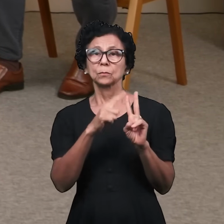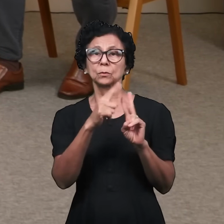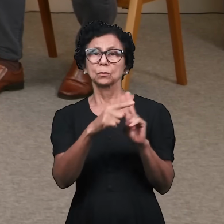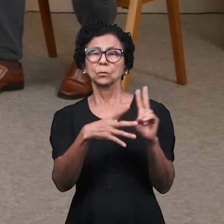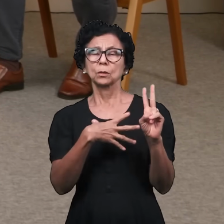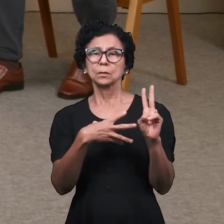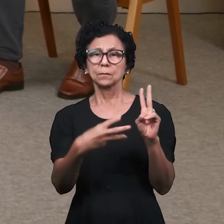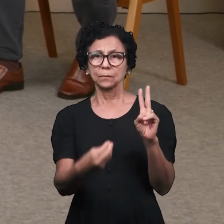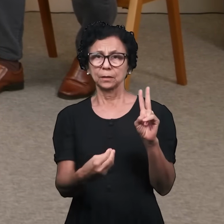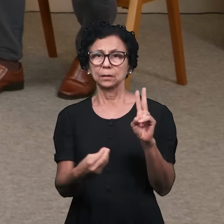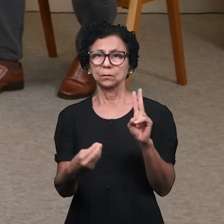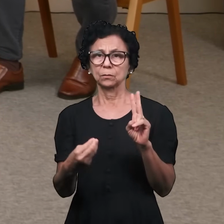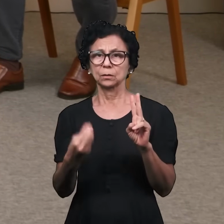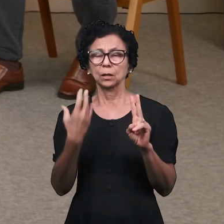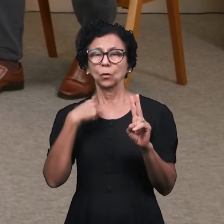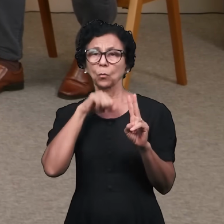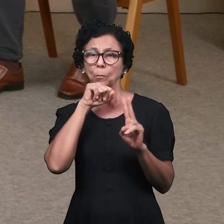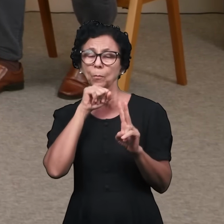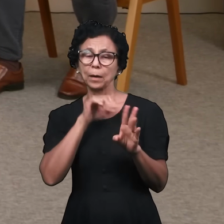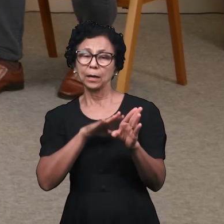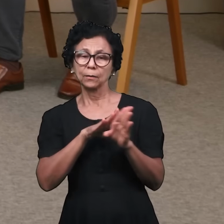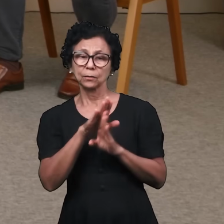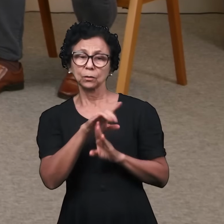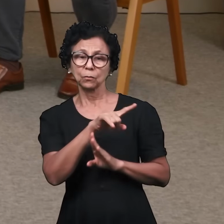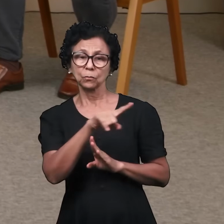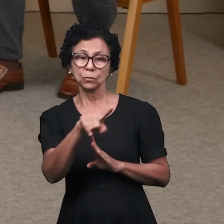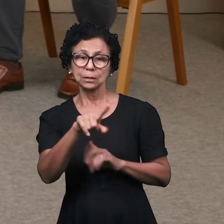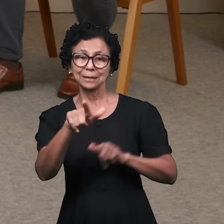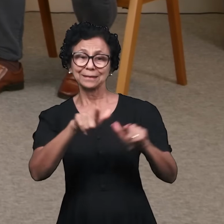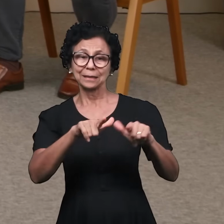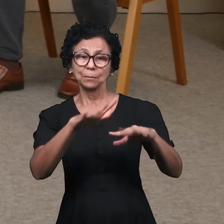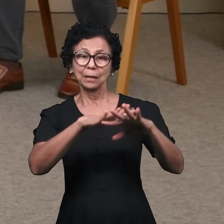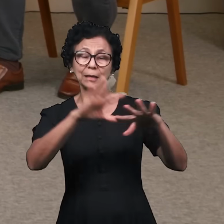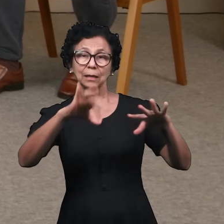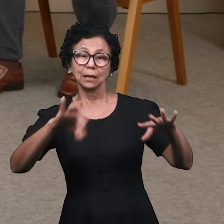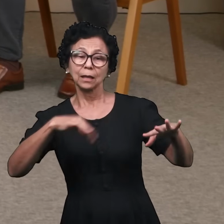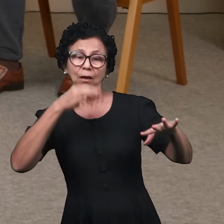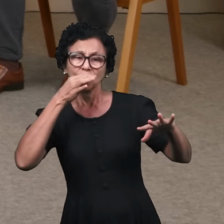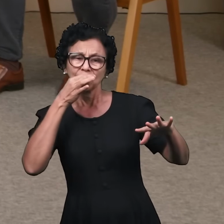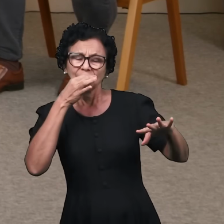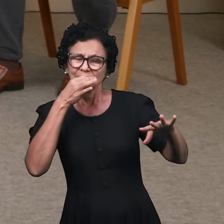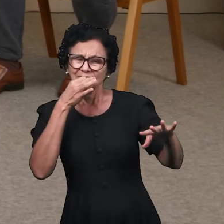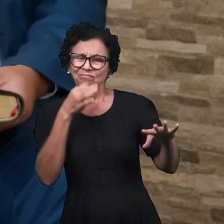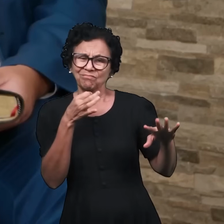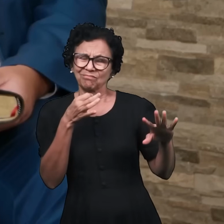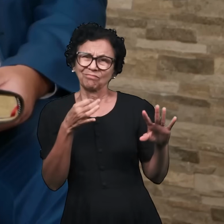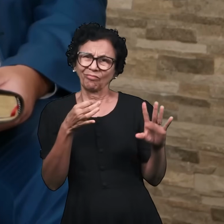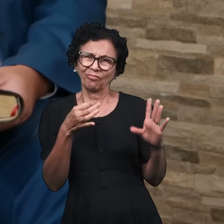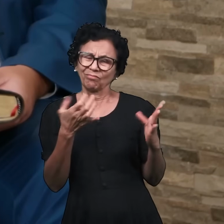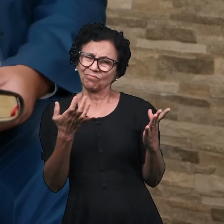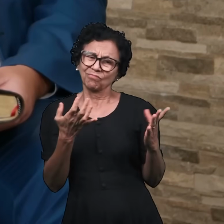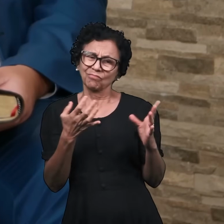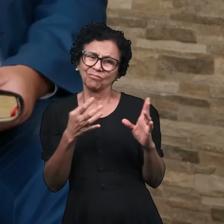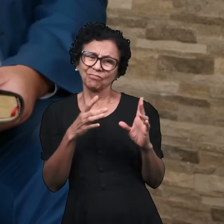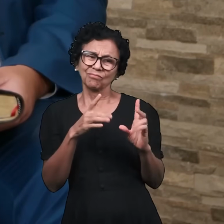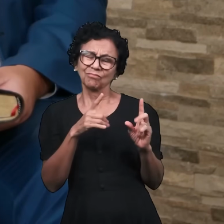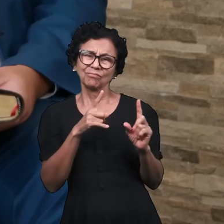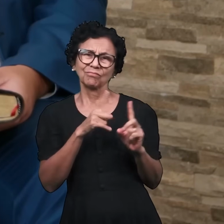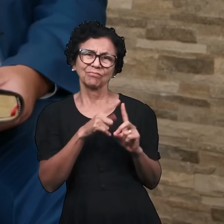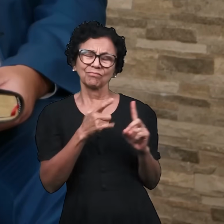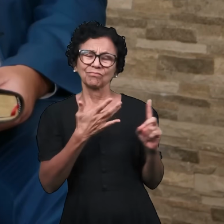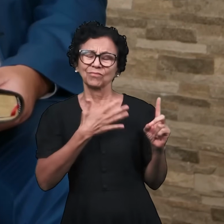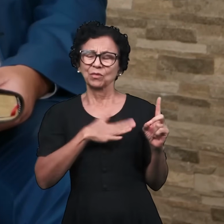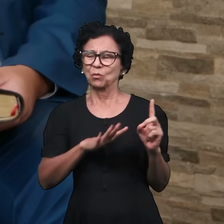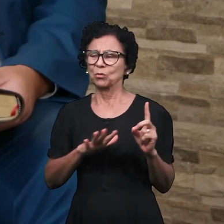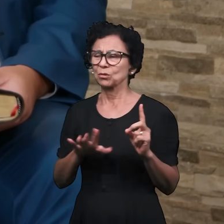deu uma orientação para eles irem trabalhar na vinha. De início ele não gostou daquela determinação